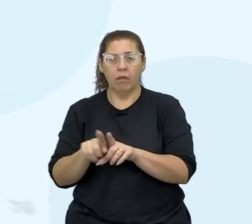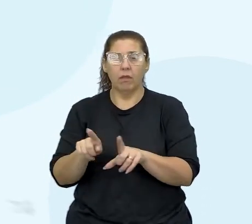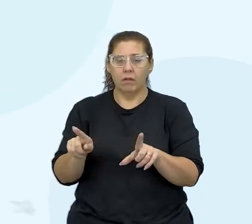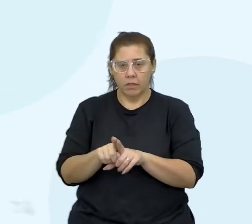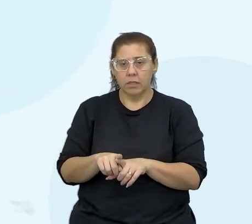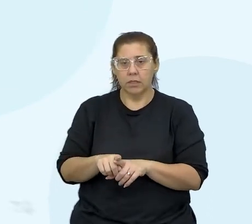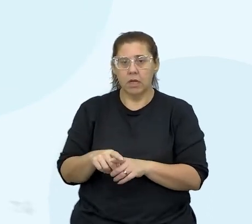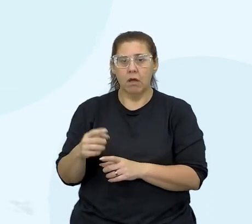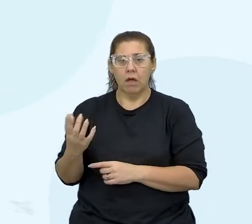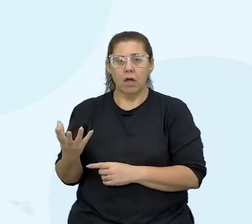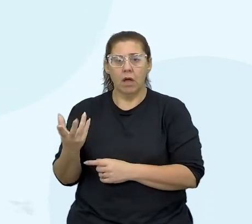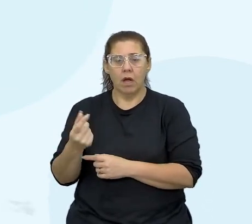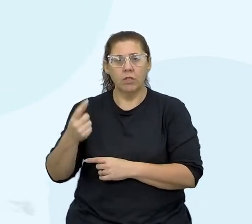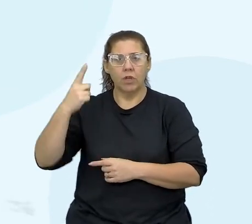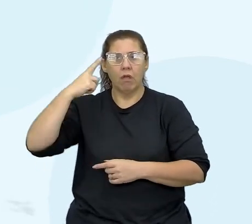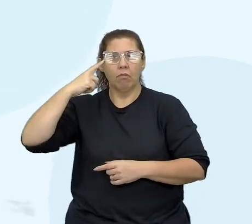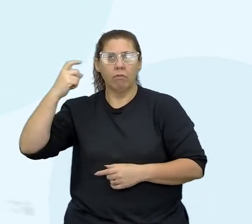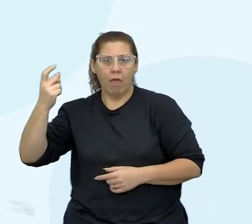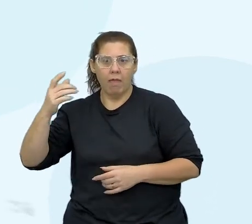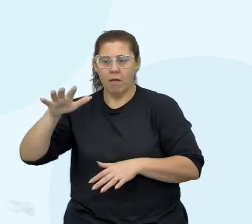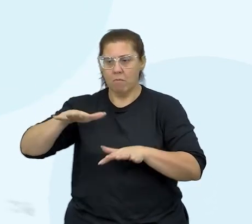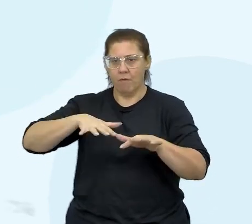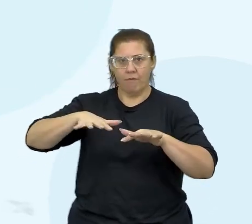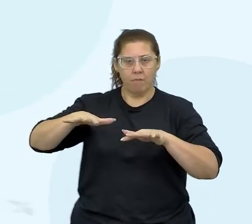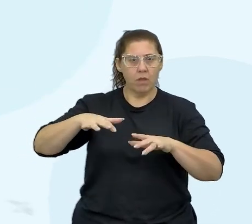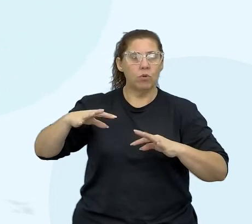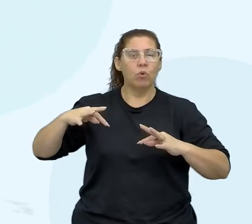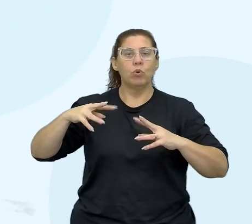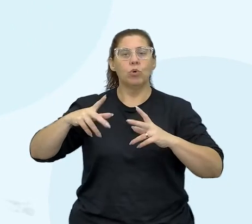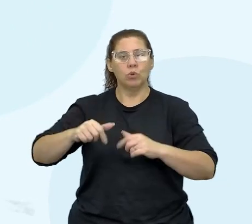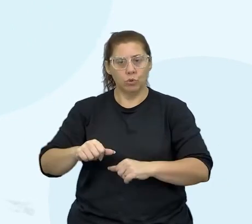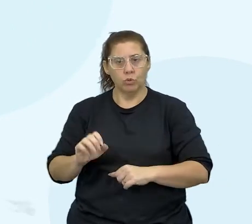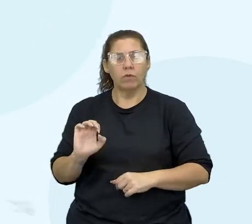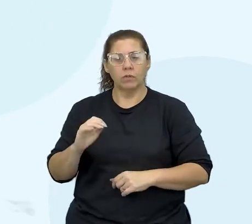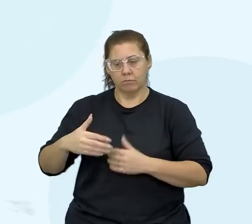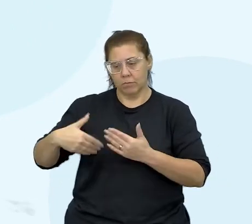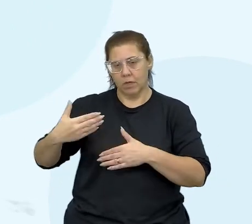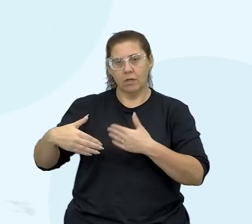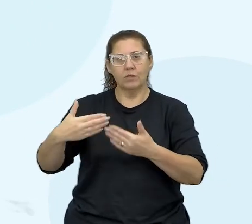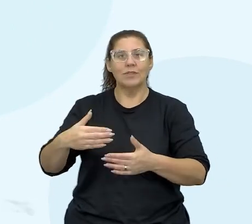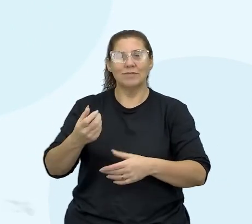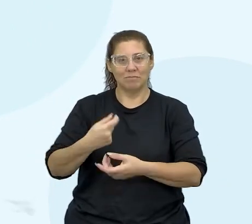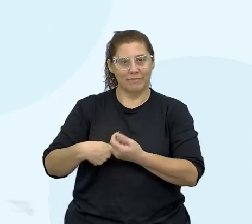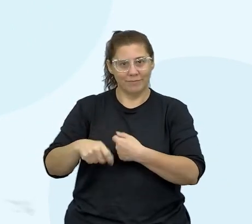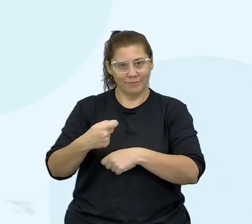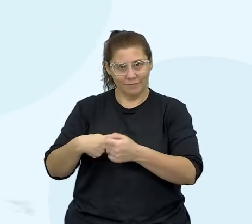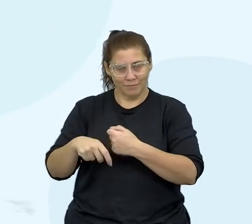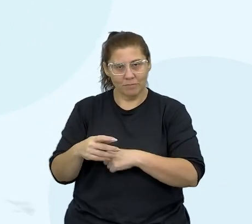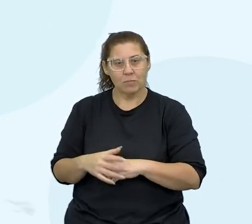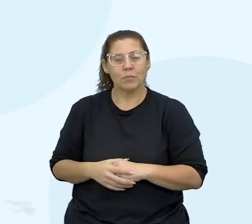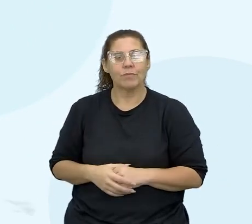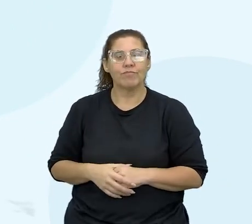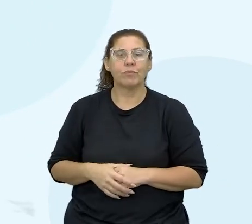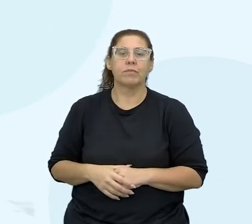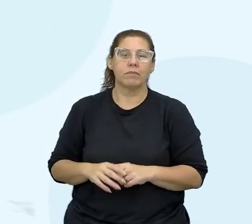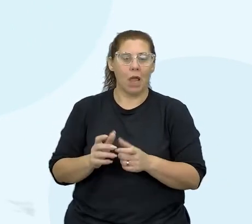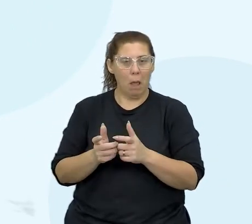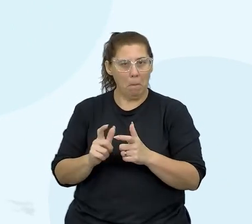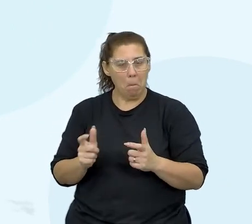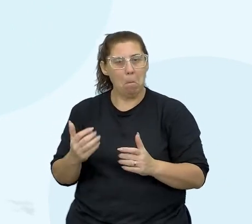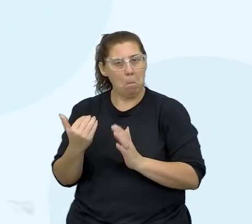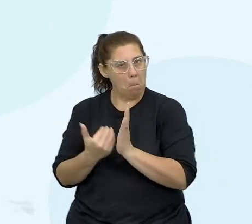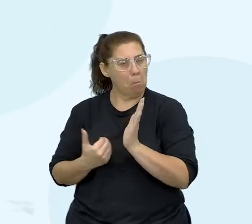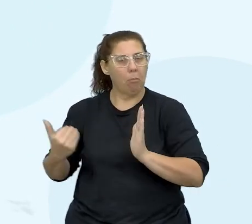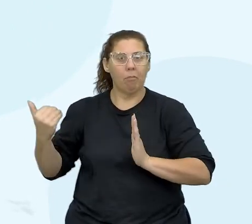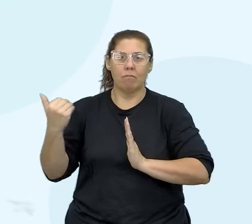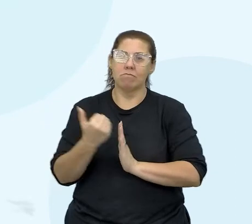isso, arte, ideias, estéticas, movimentos, tudo isso vai se tornando um processo de mercado, né? Cada vez mais a gente